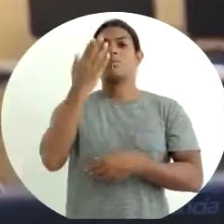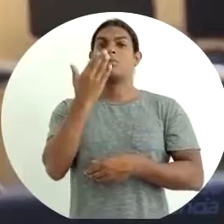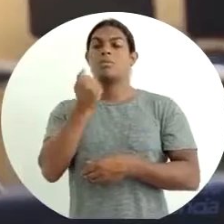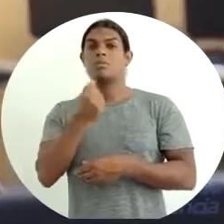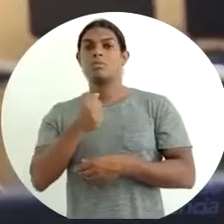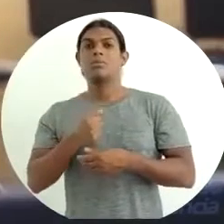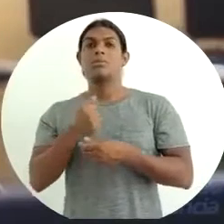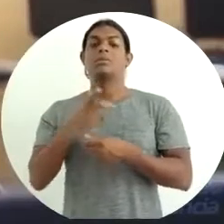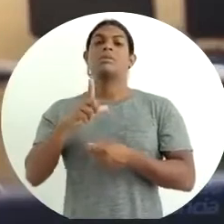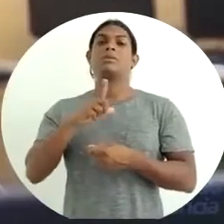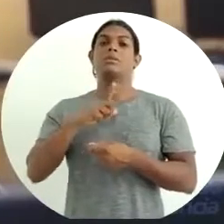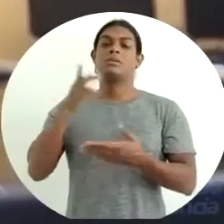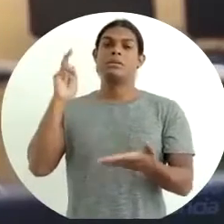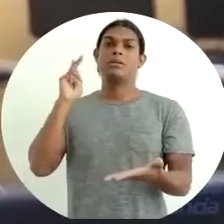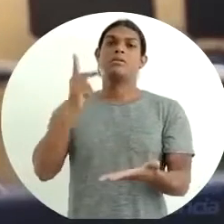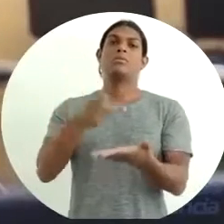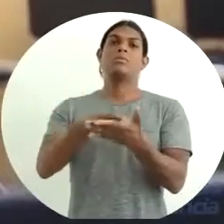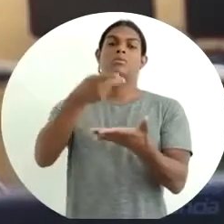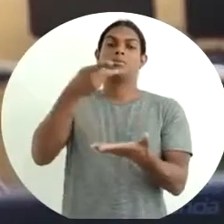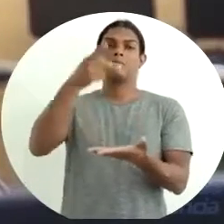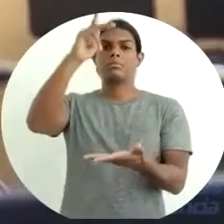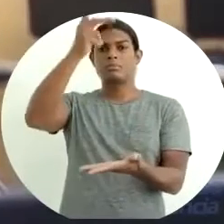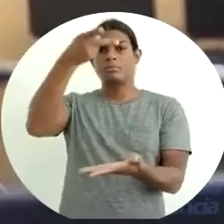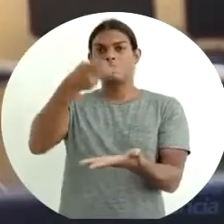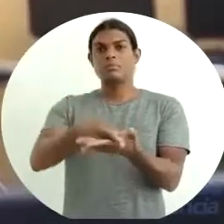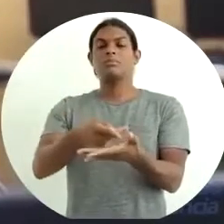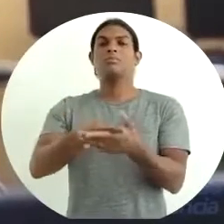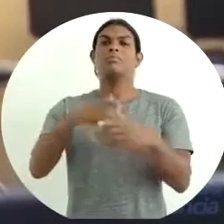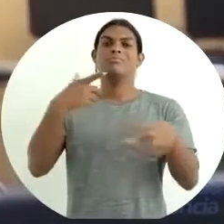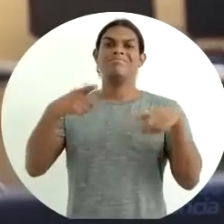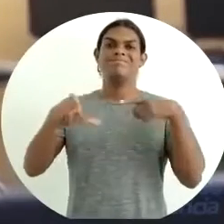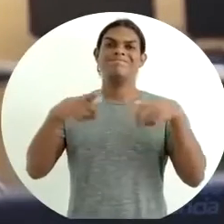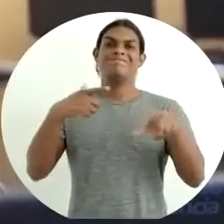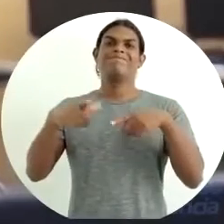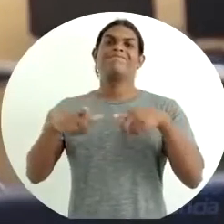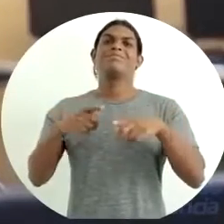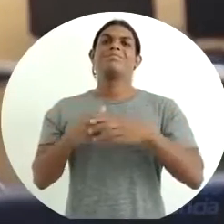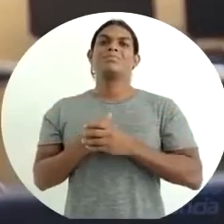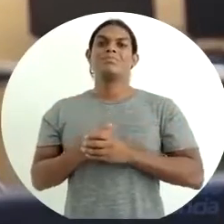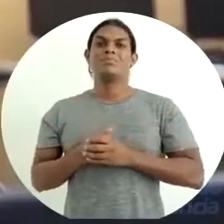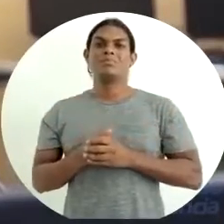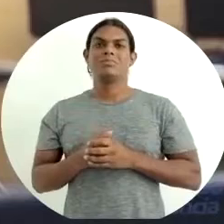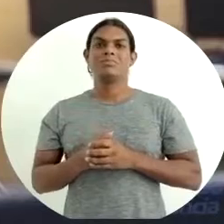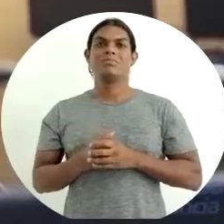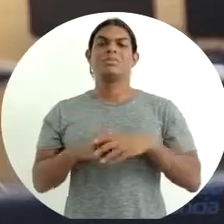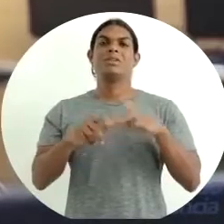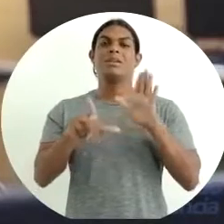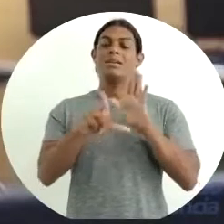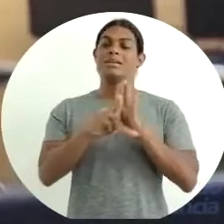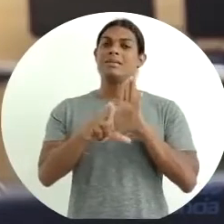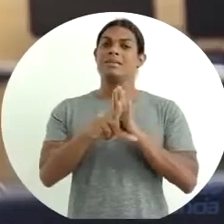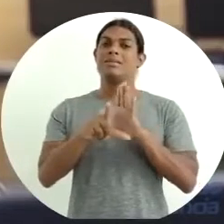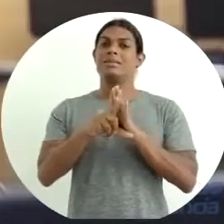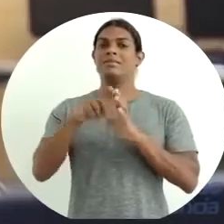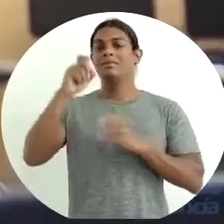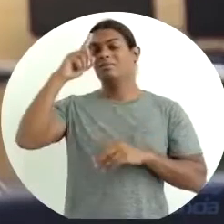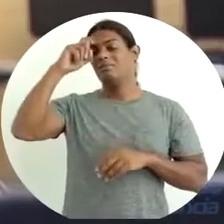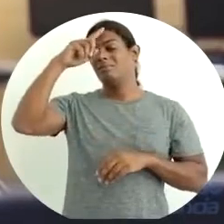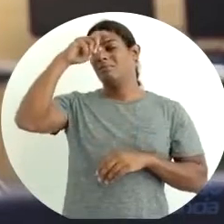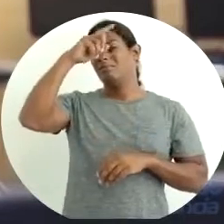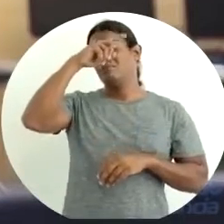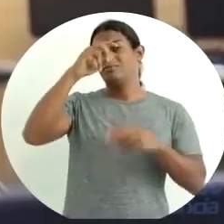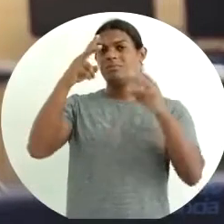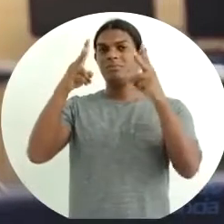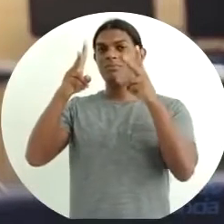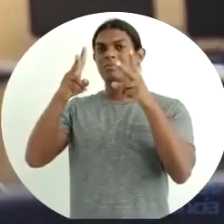desabamento lá e vem sofrer um acidente de trabalho, esse acidente de trabalho tem uma dificuldade enorme a legislação para entender como um acidente de trabalho. Esse